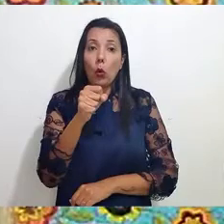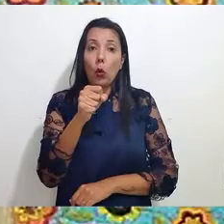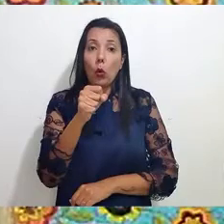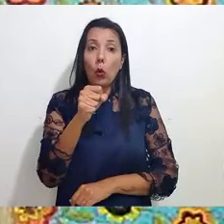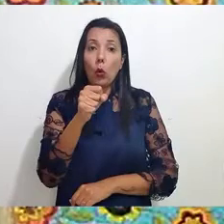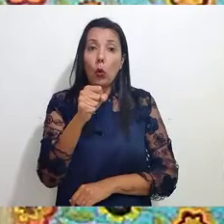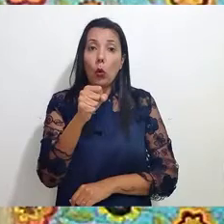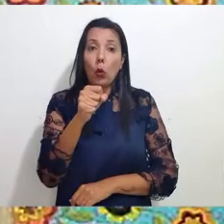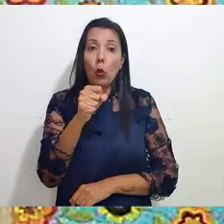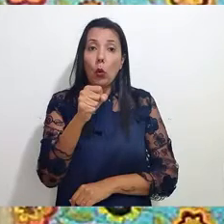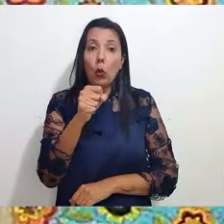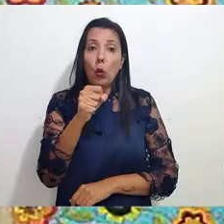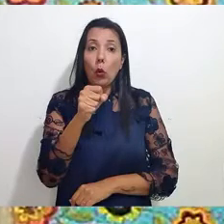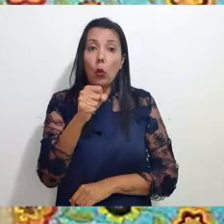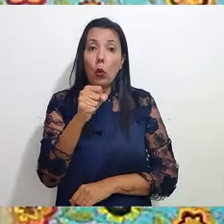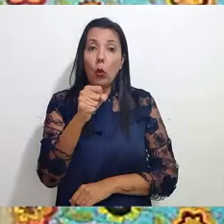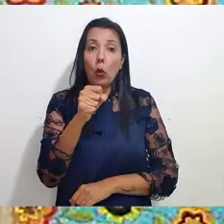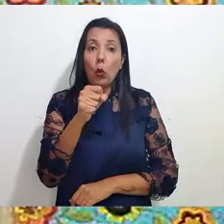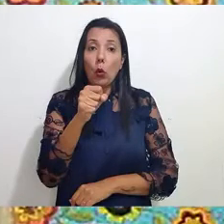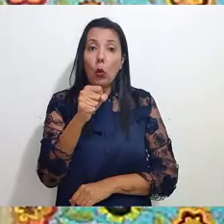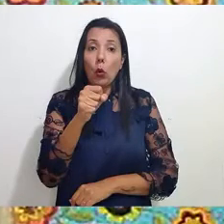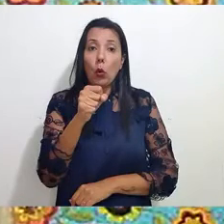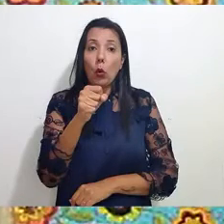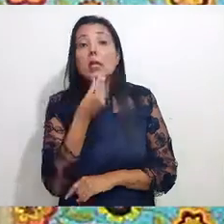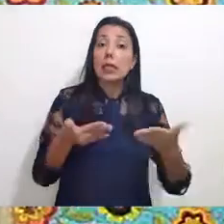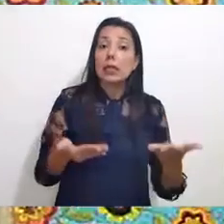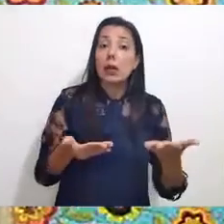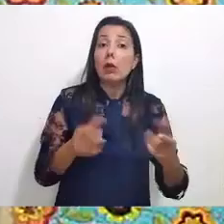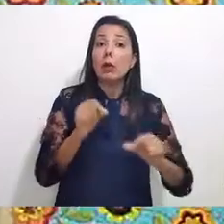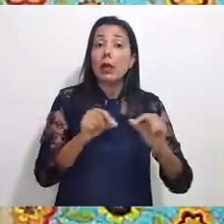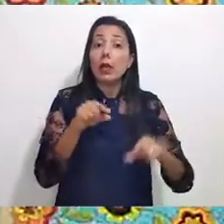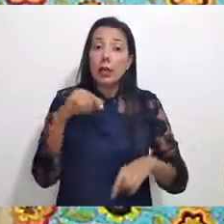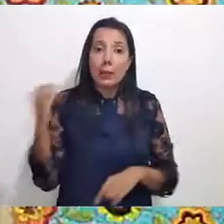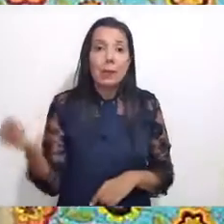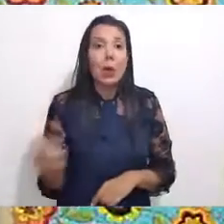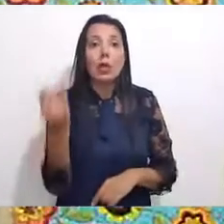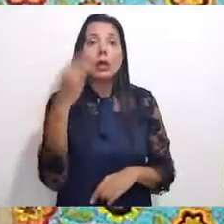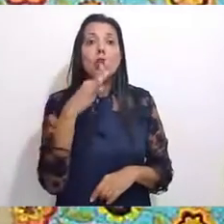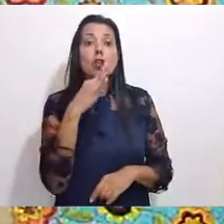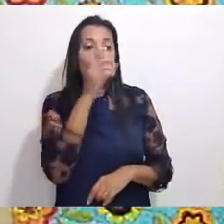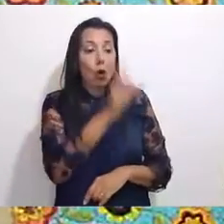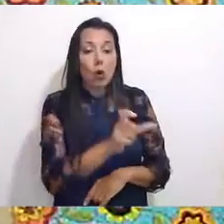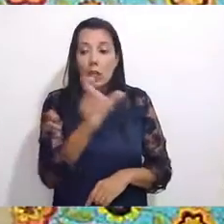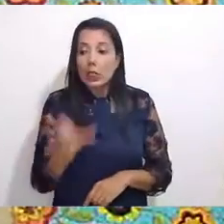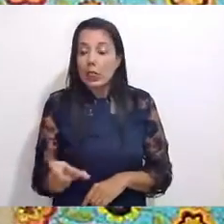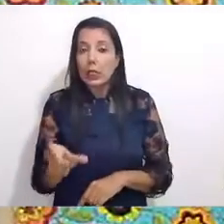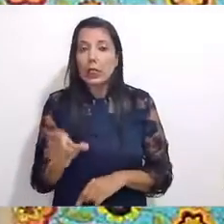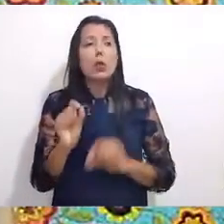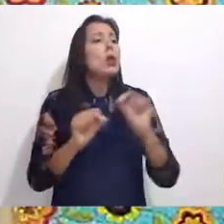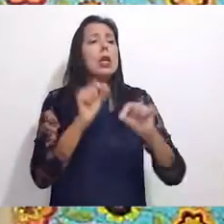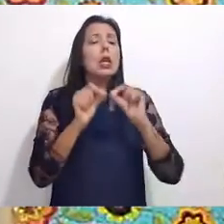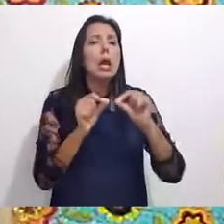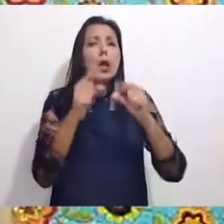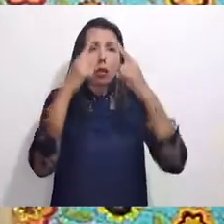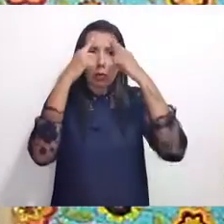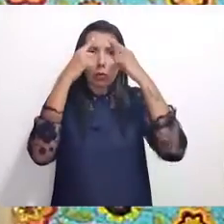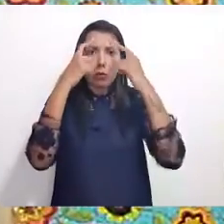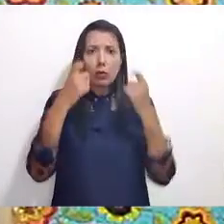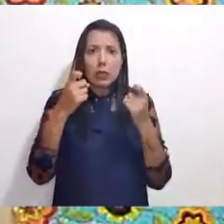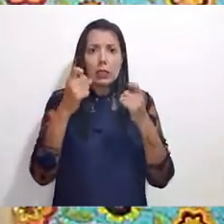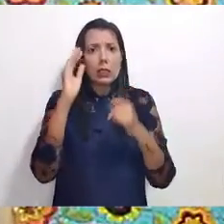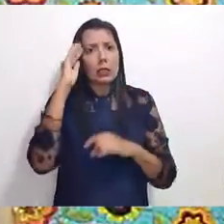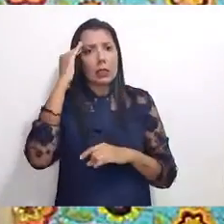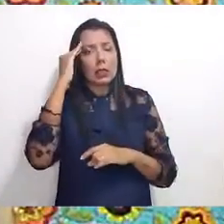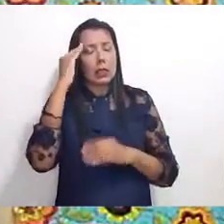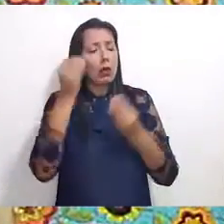é importante a gente conhecer, saber o que é essa violência e entender como é que a gente combate, né? E como, a meu ver,